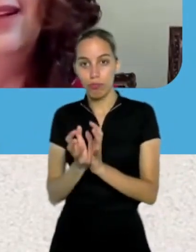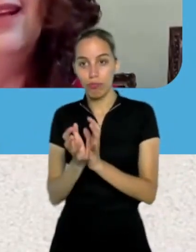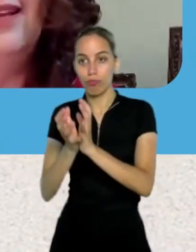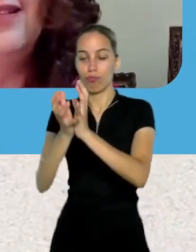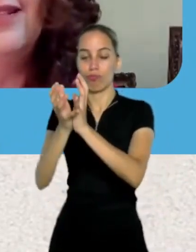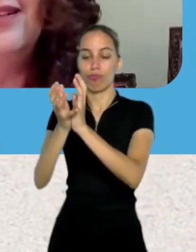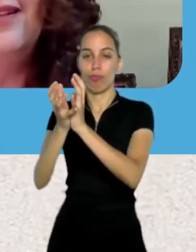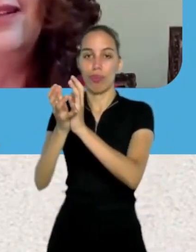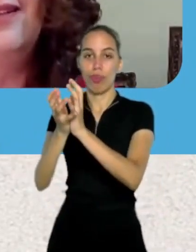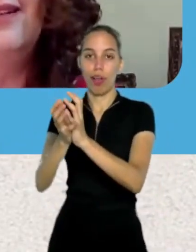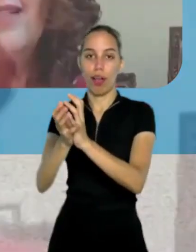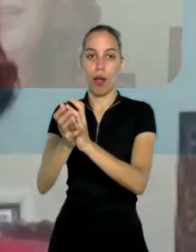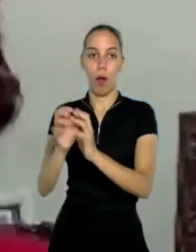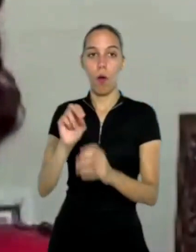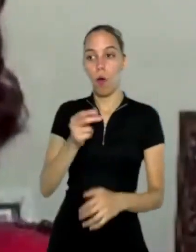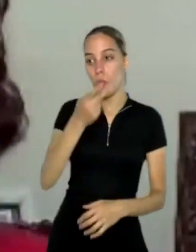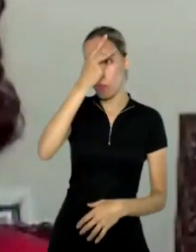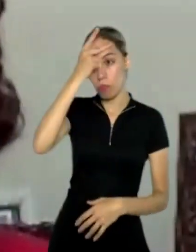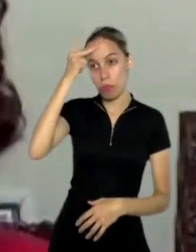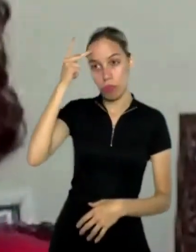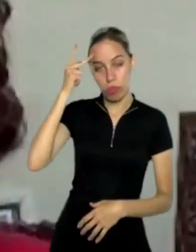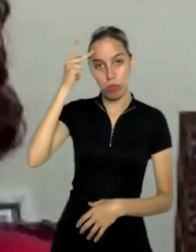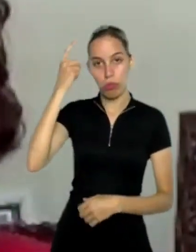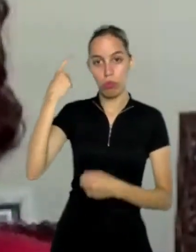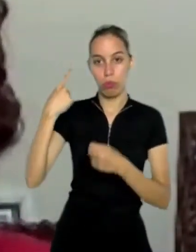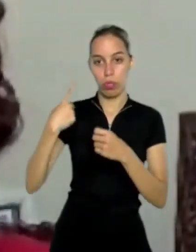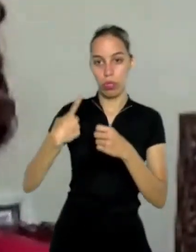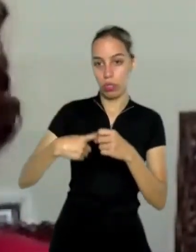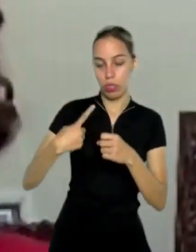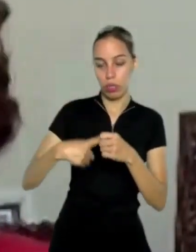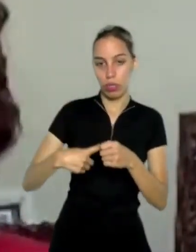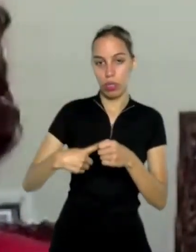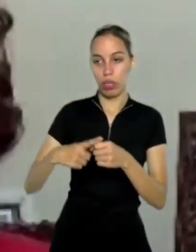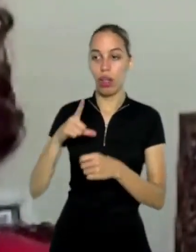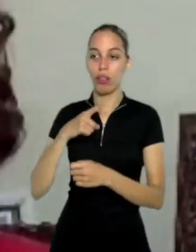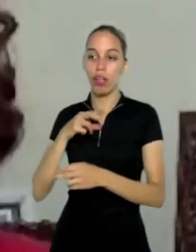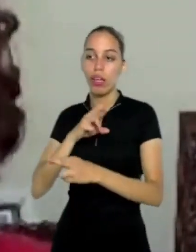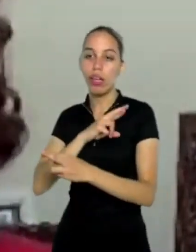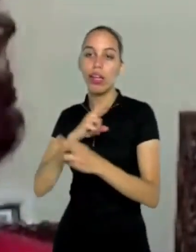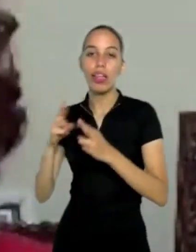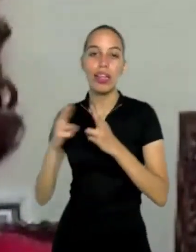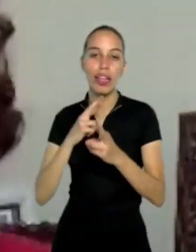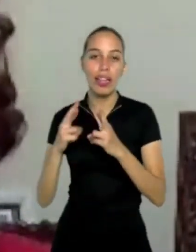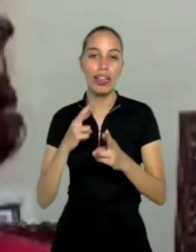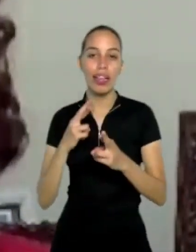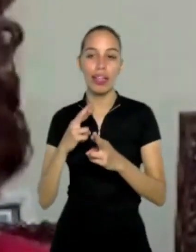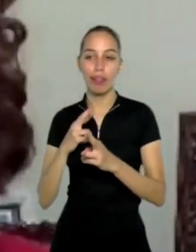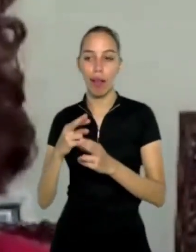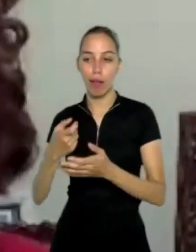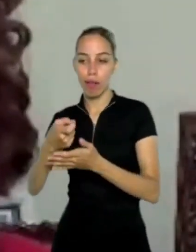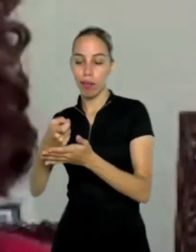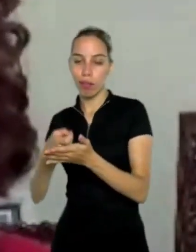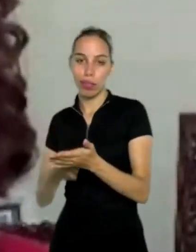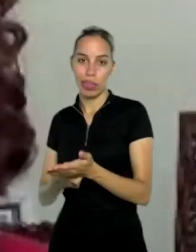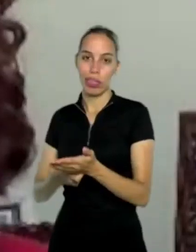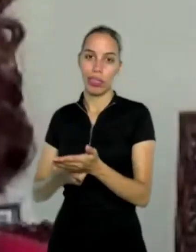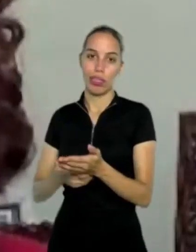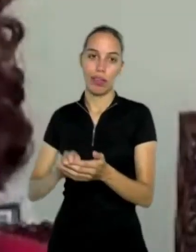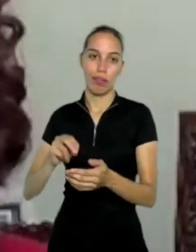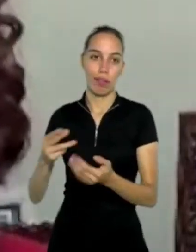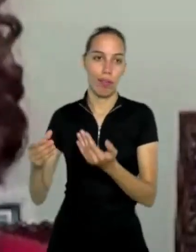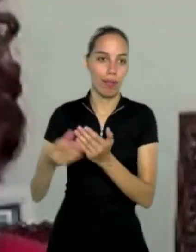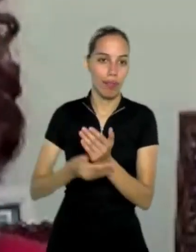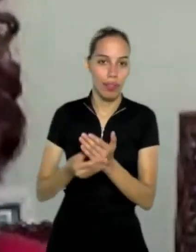tenha essa ligação, né, com as letras, com a palavra, né, de